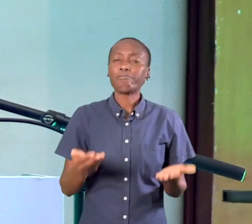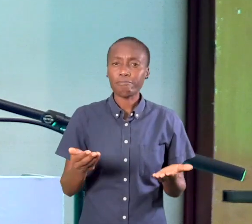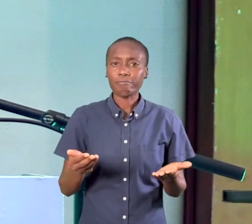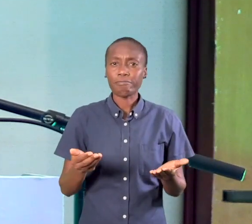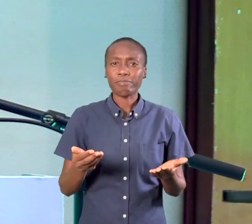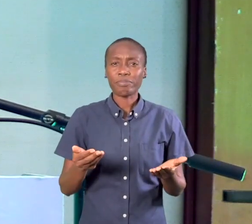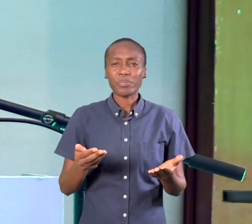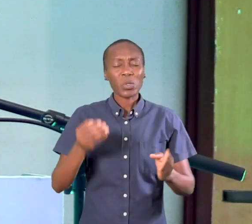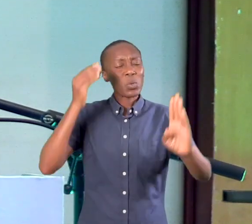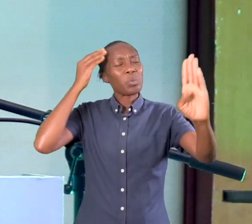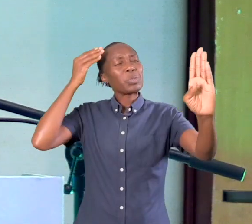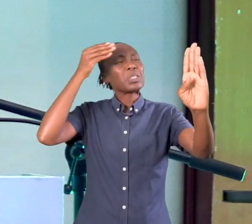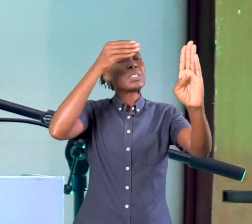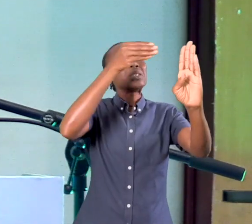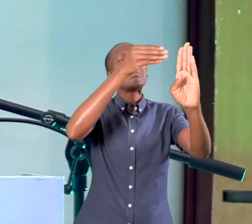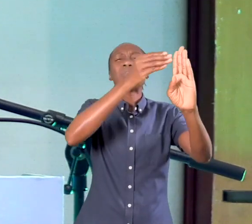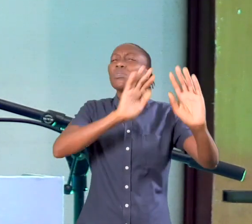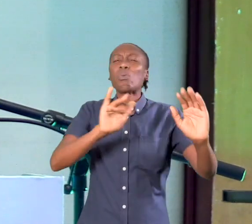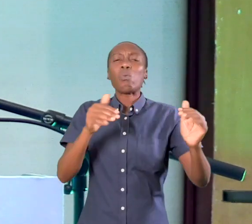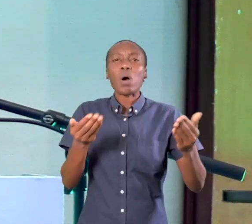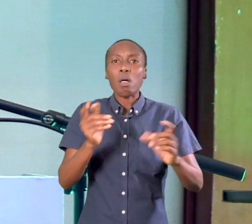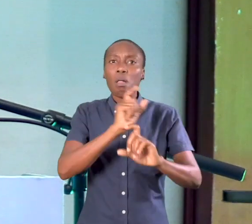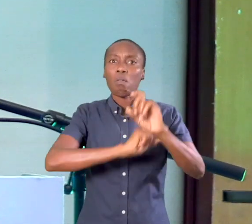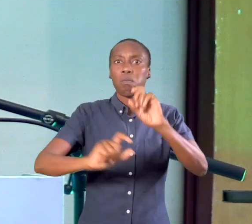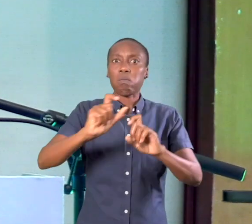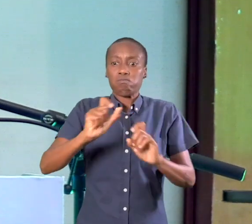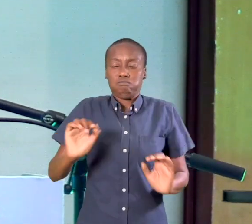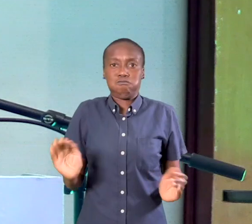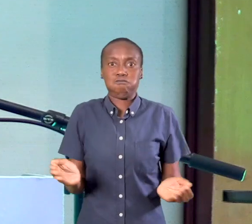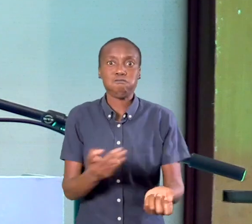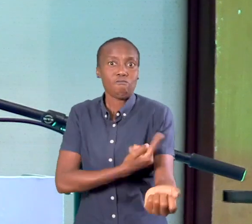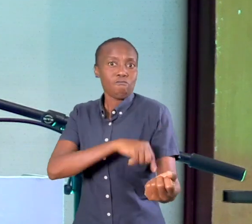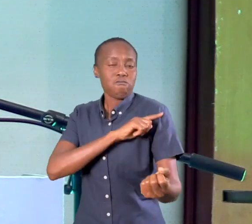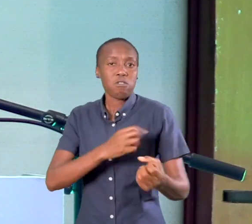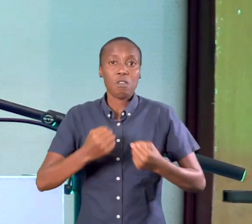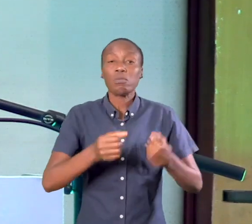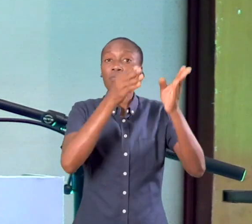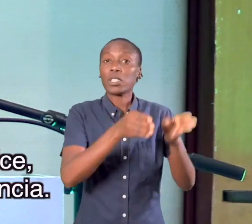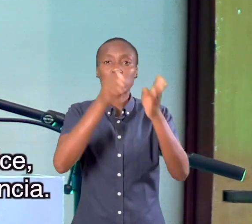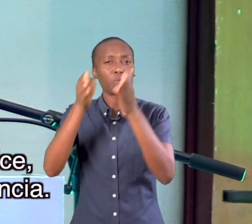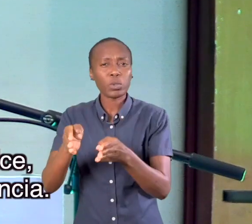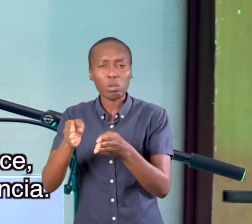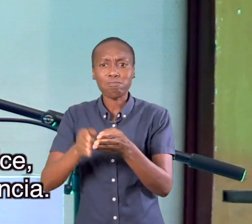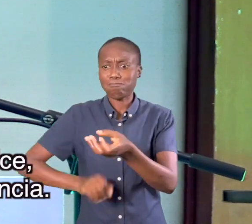O principal objetivo é aumentar a resiliência das pessoas em enfrentar